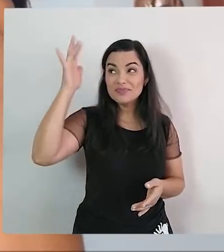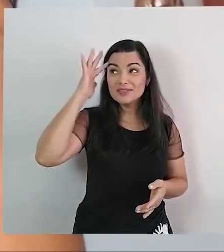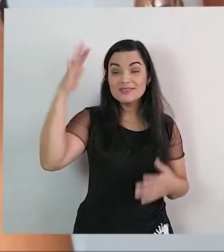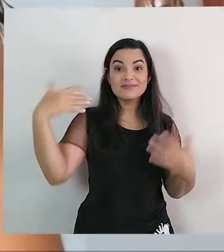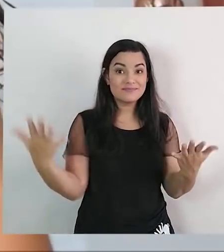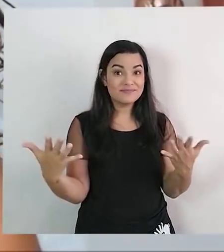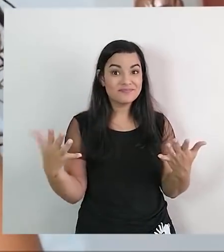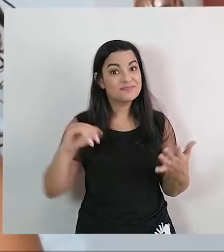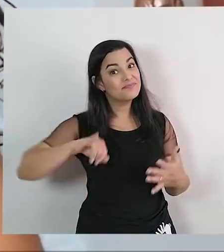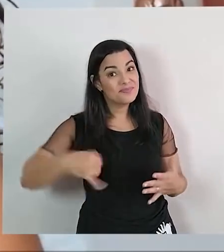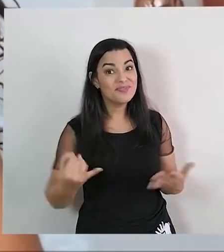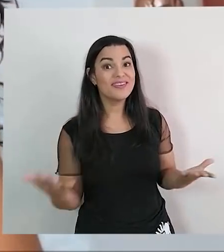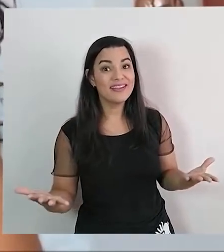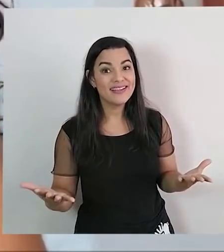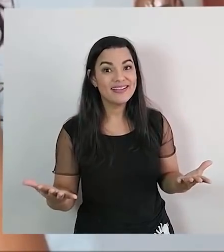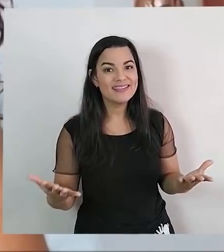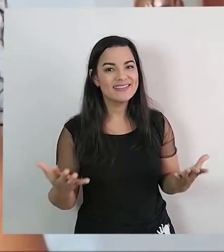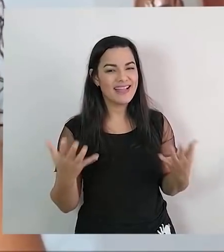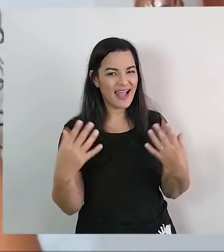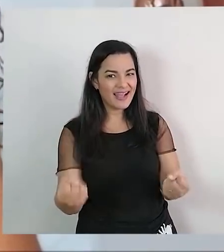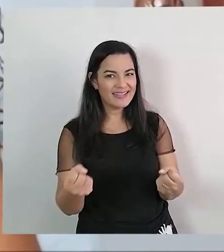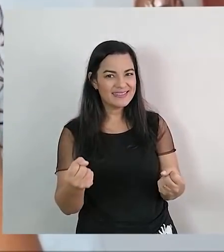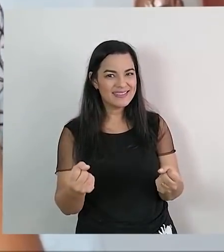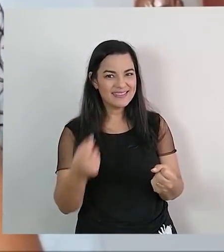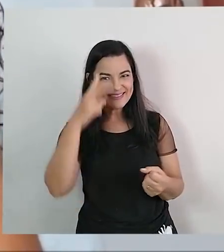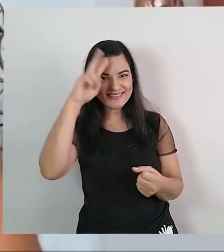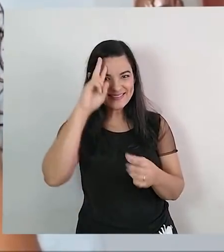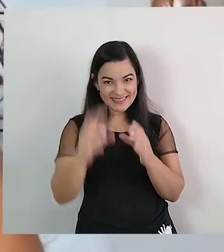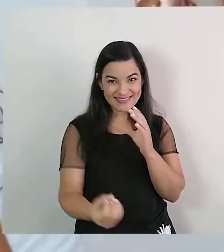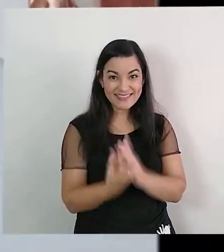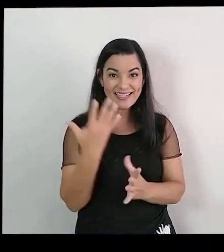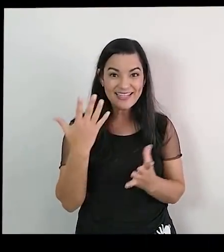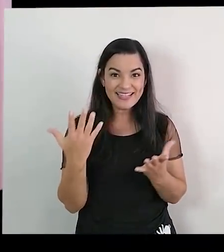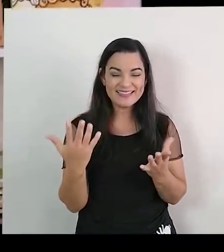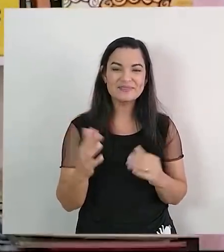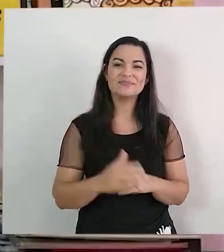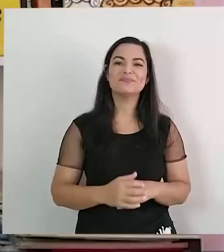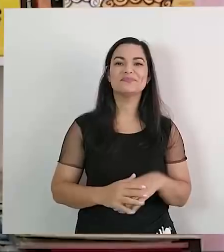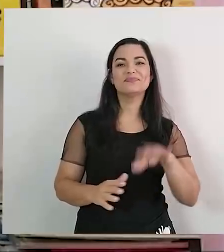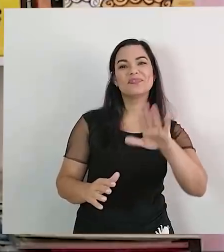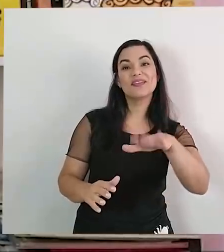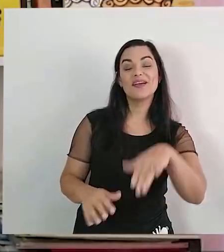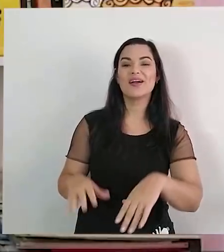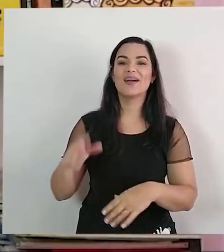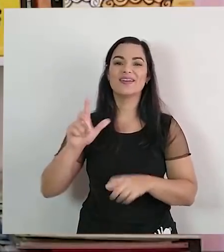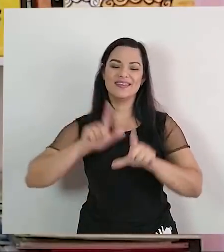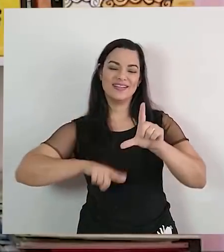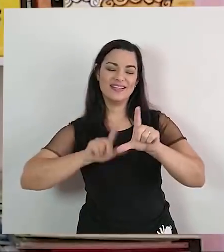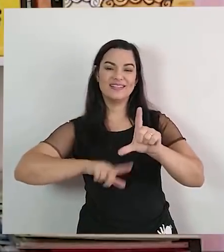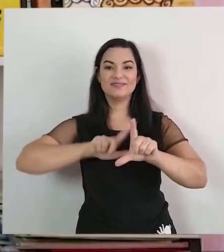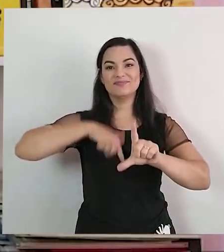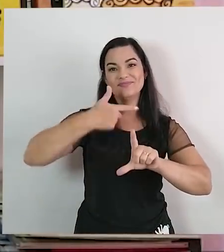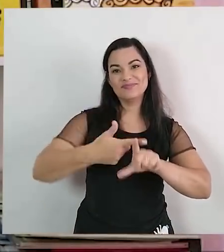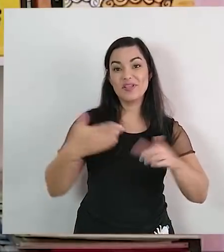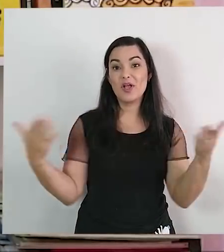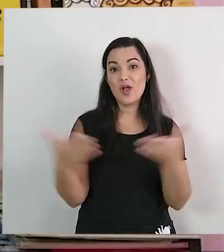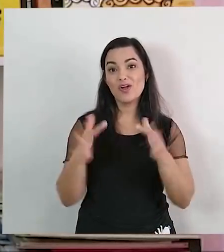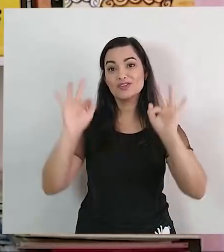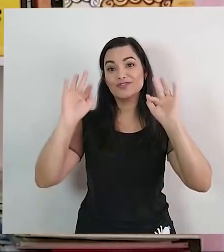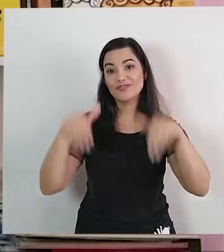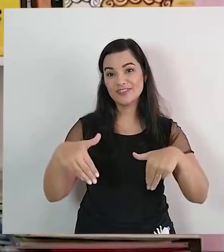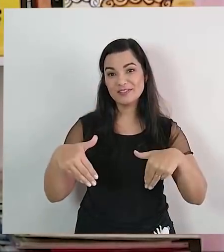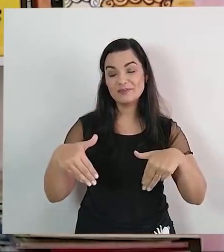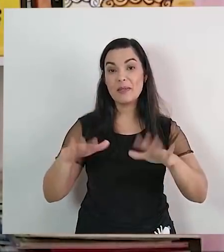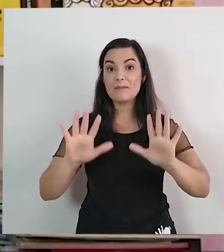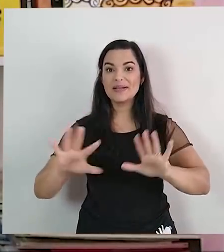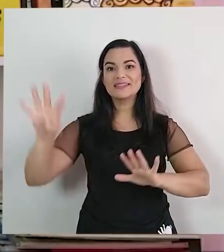imaginação. Então, que tal criar uma história? Crianças, o Além das Letras hoje está